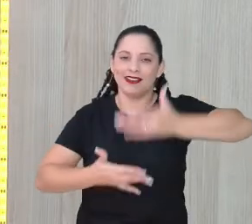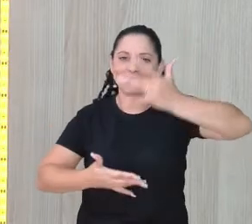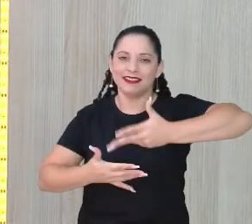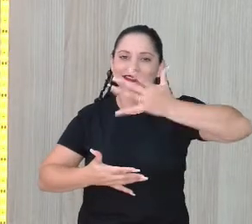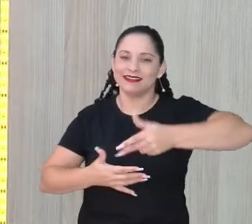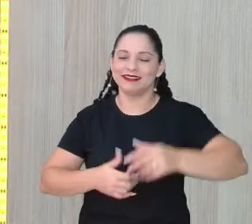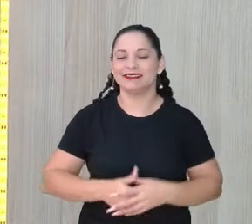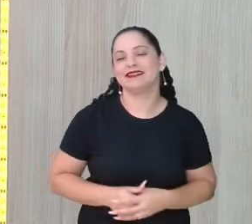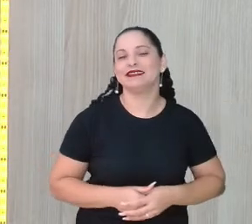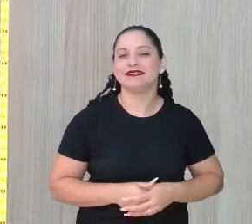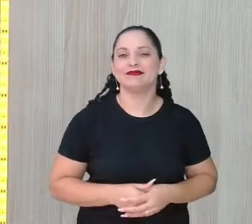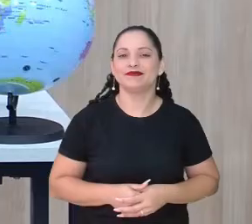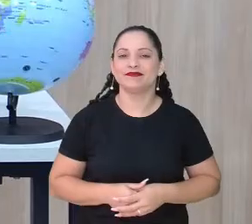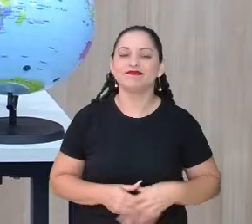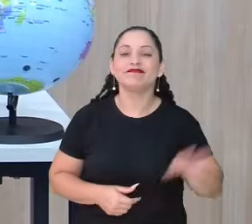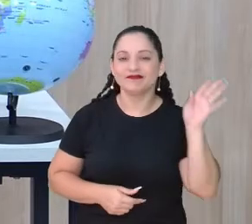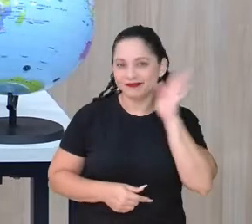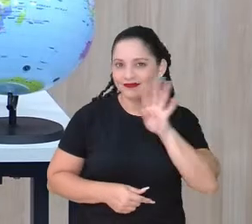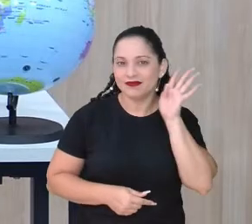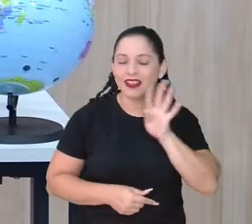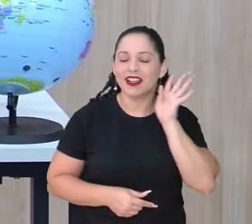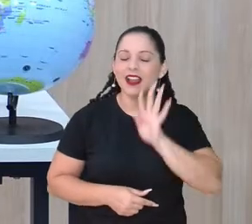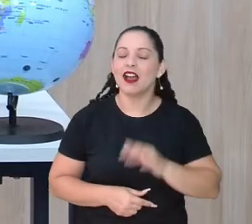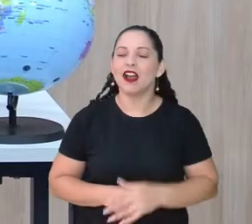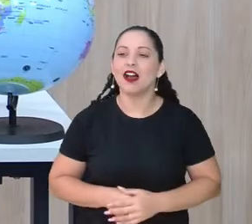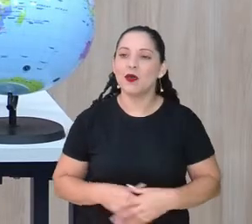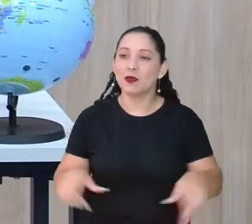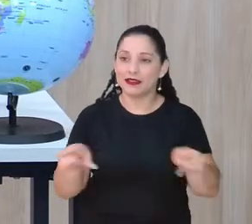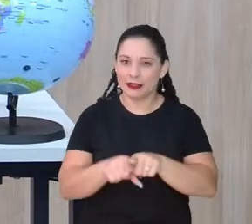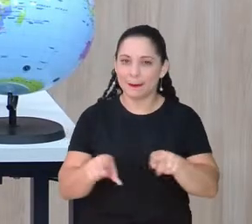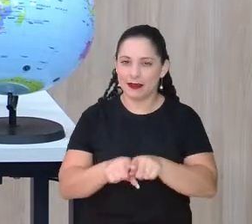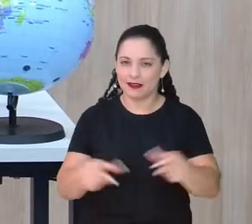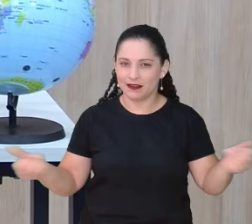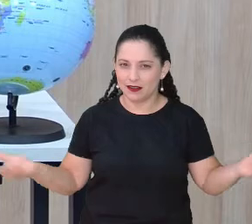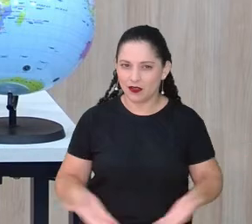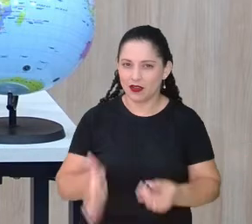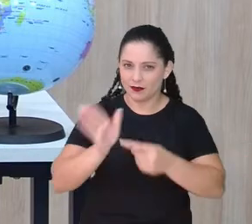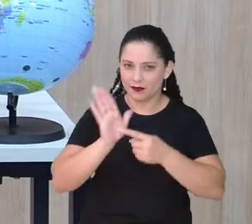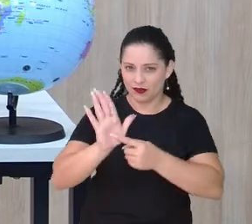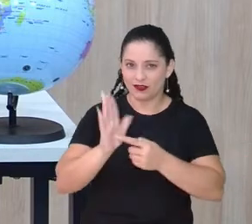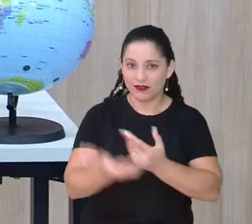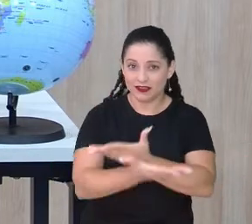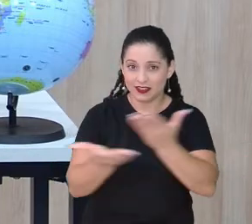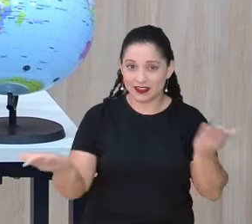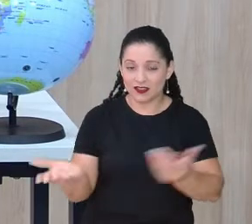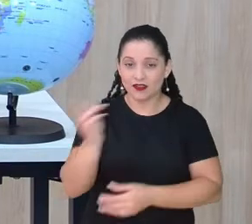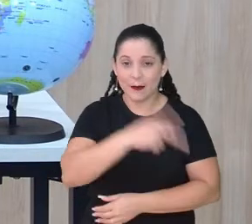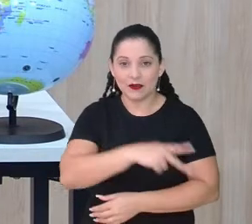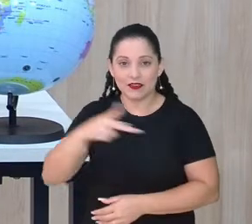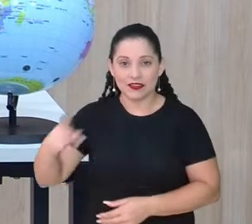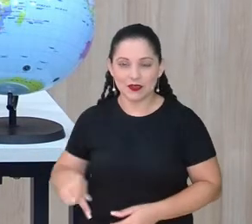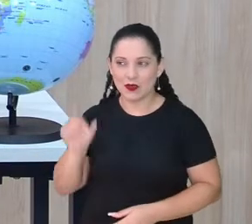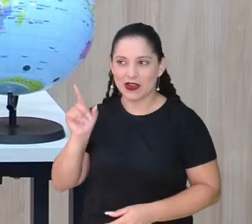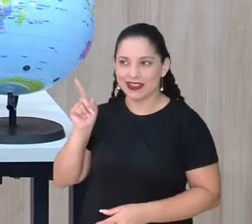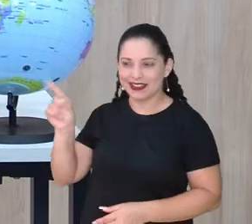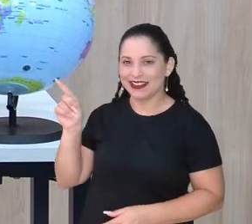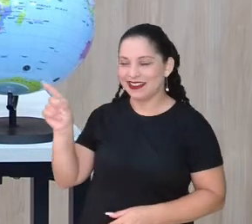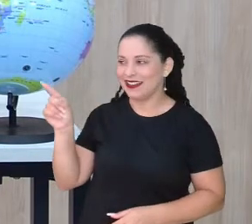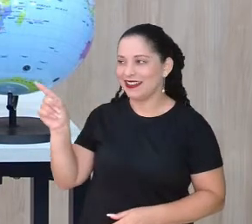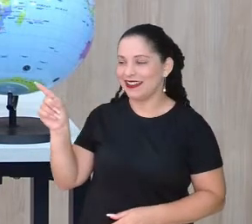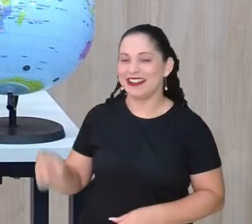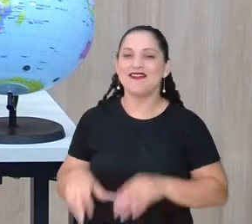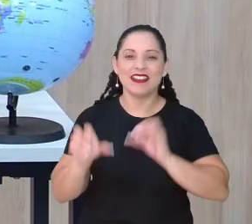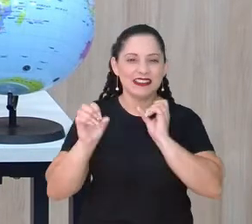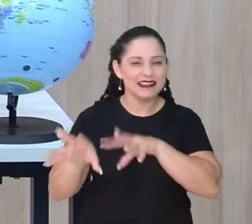conosco. É legal, professora Adriana. E aí já vou dando a vocês que a professora Adriana hoje vai ensinar para a gente algo bem